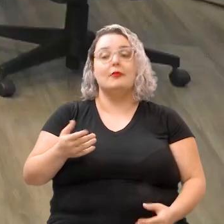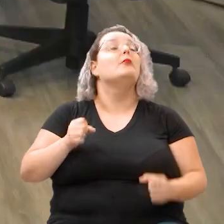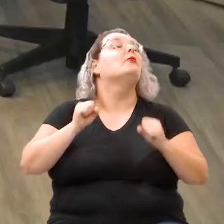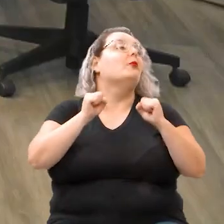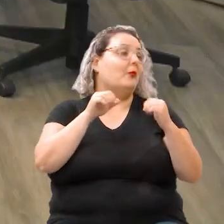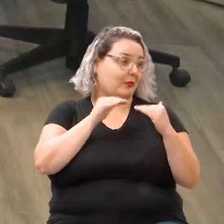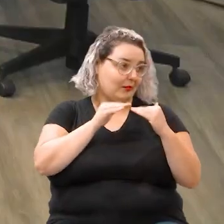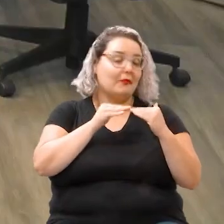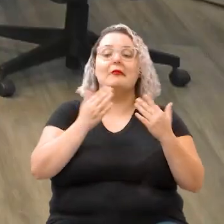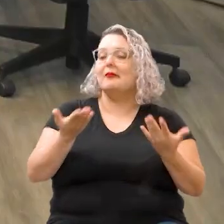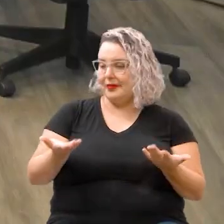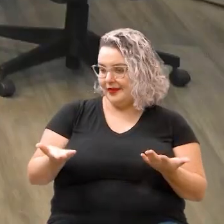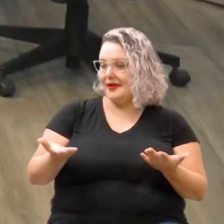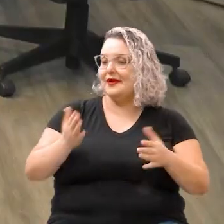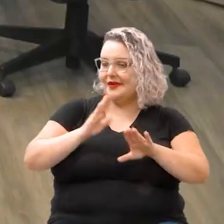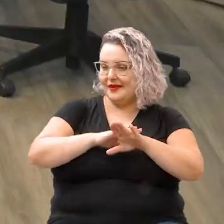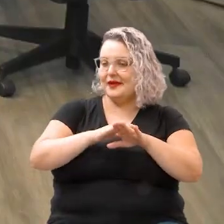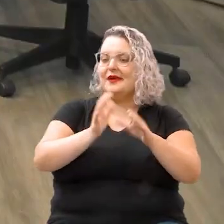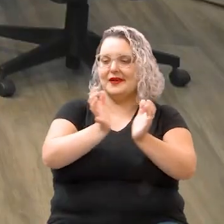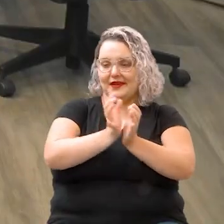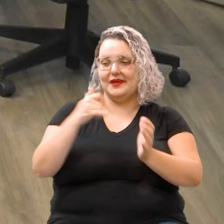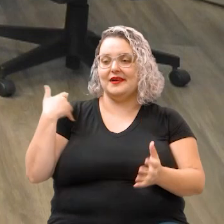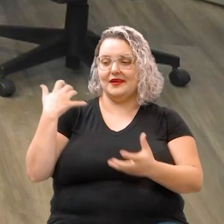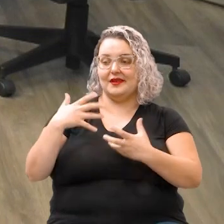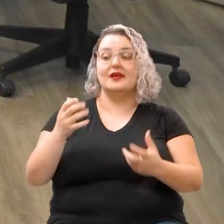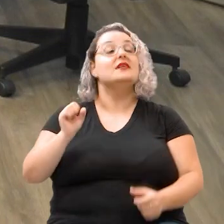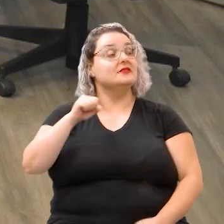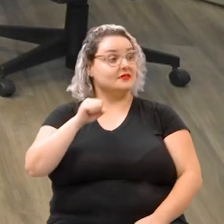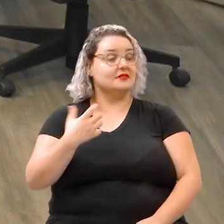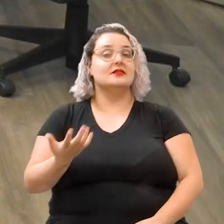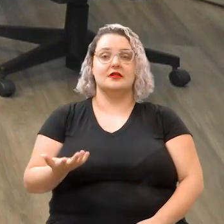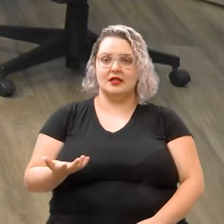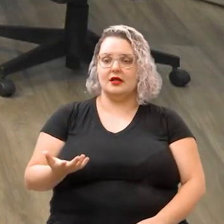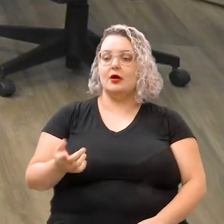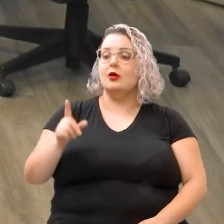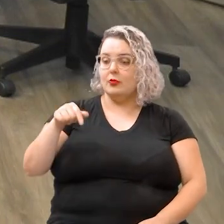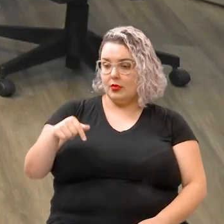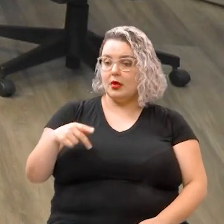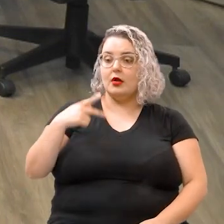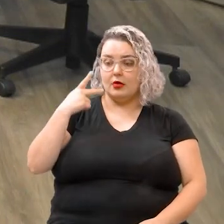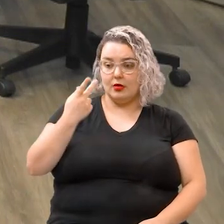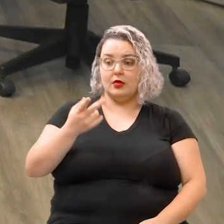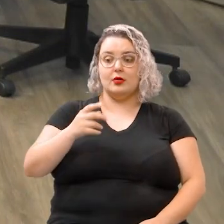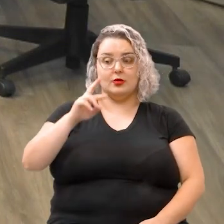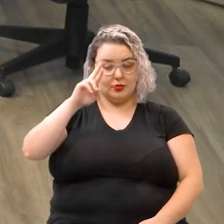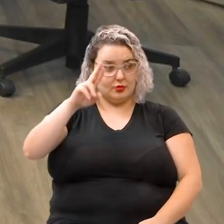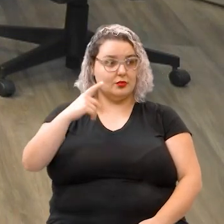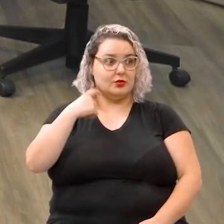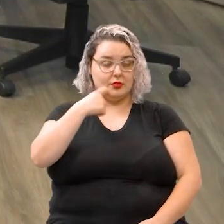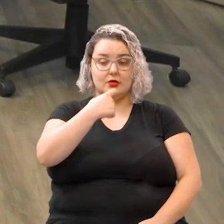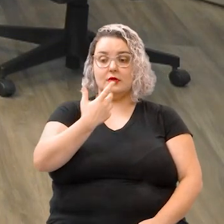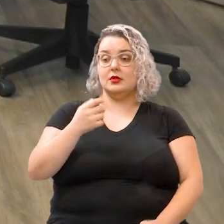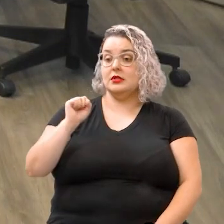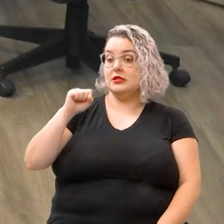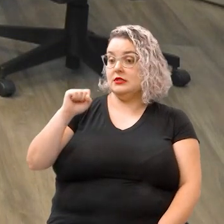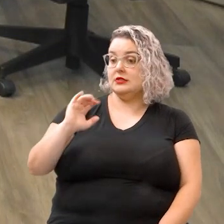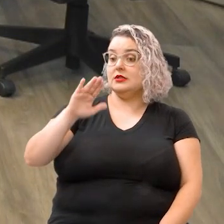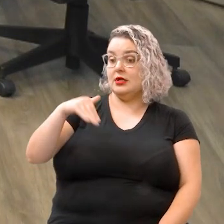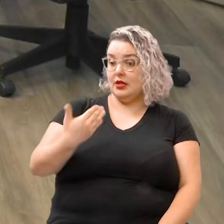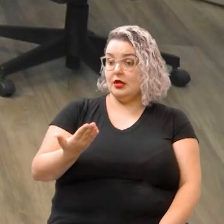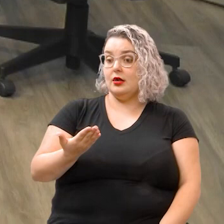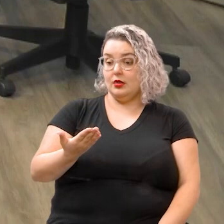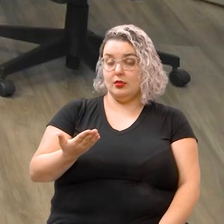combinar uma atividade com a Comissão dos Idosos, porque às vezes não é, vereador, o senhor que é dentista também. Quando a